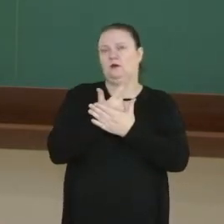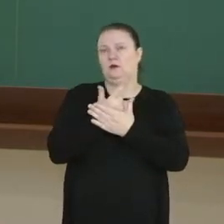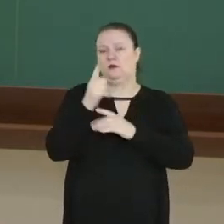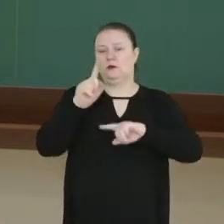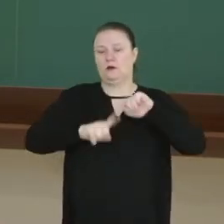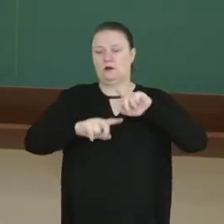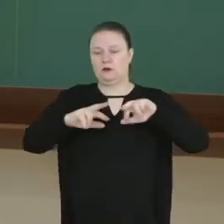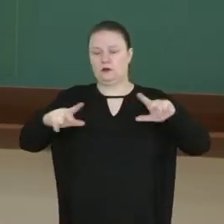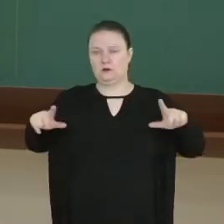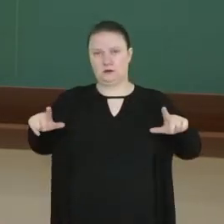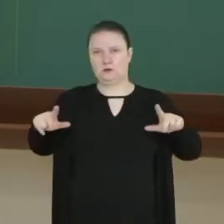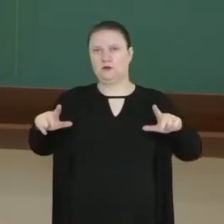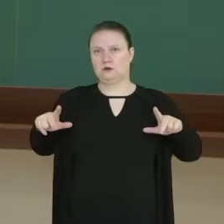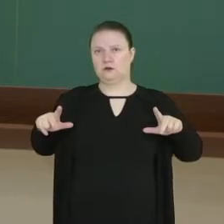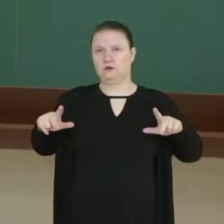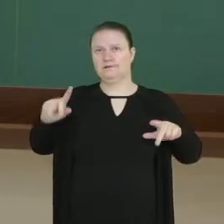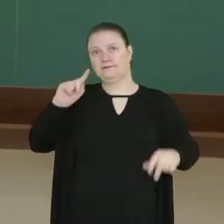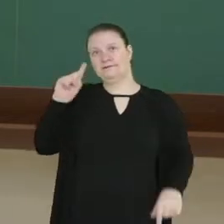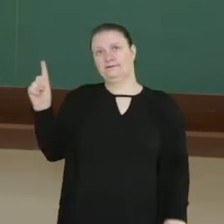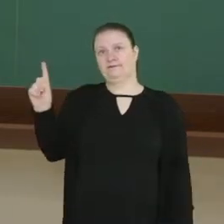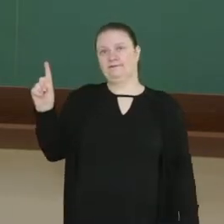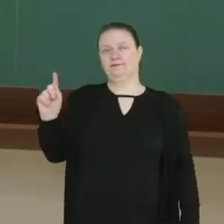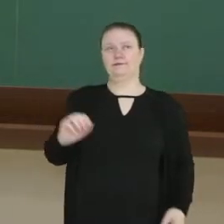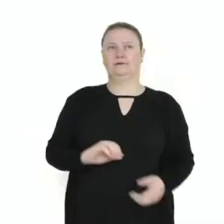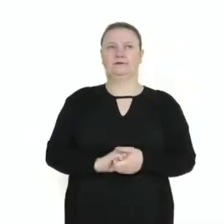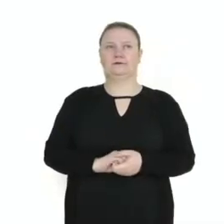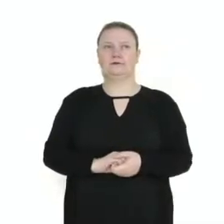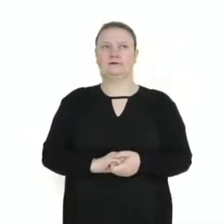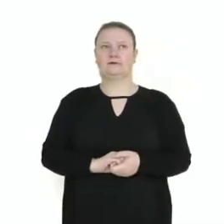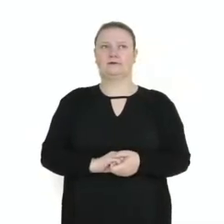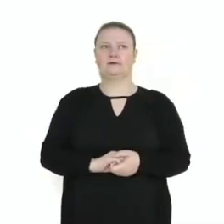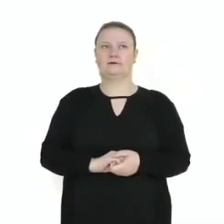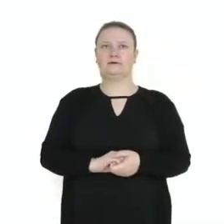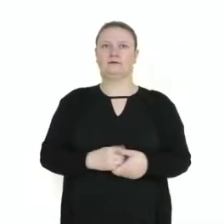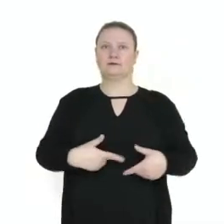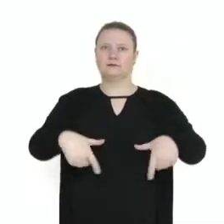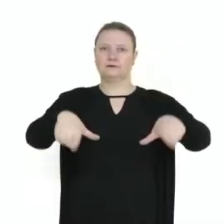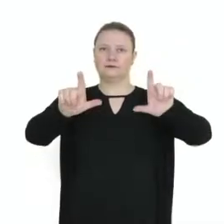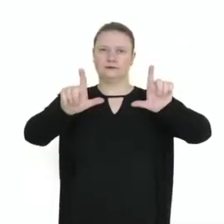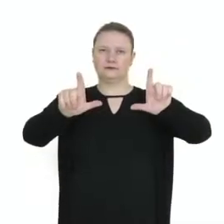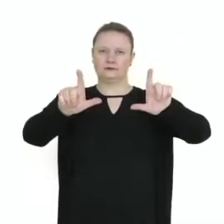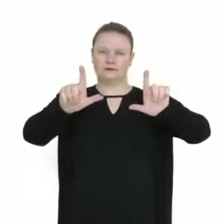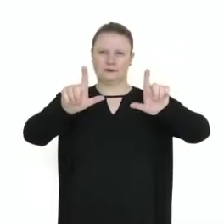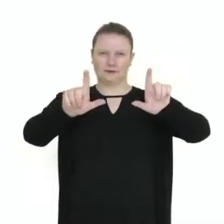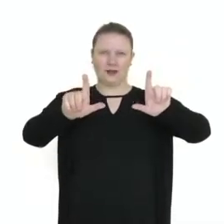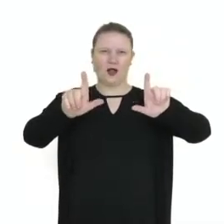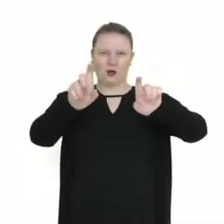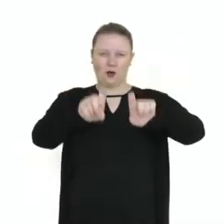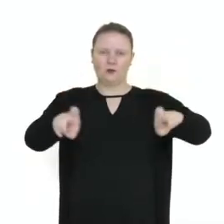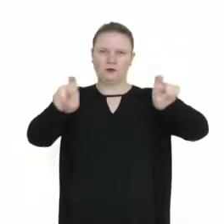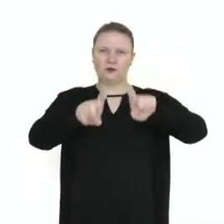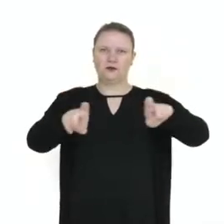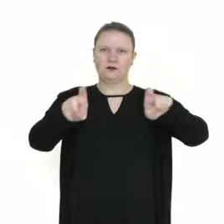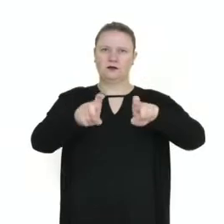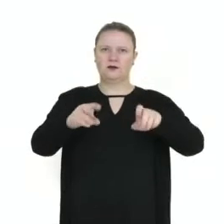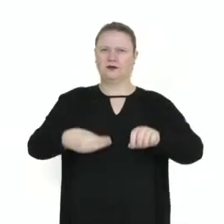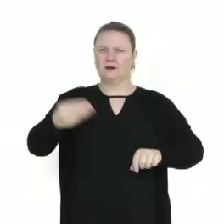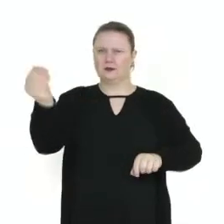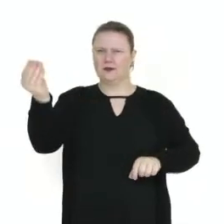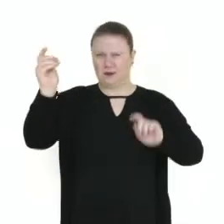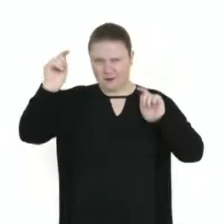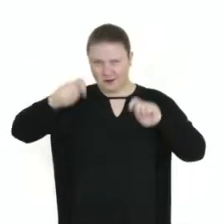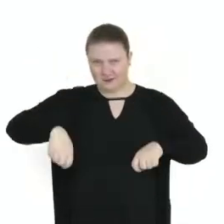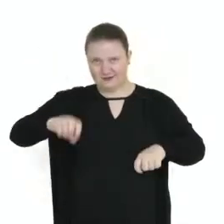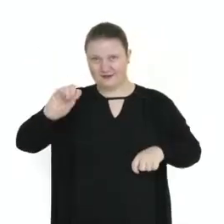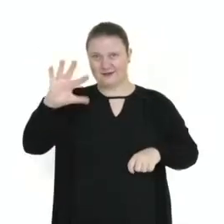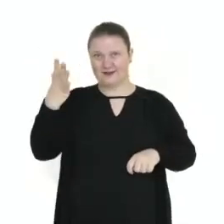mercadoria? Observaram? Olha a tela ali. A tela do computador e alguém entregando ali a mercadoria. Será que isso é